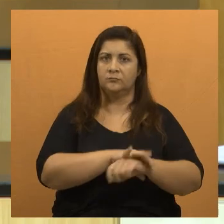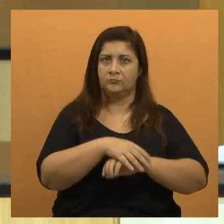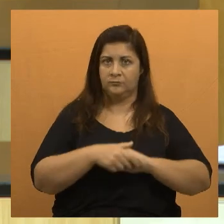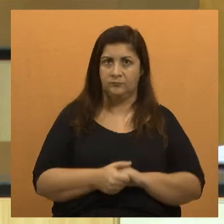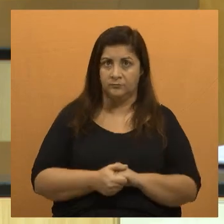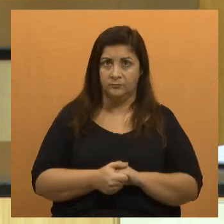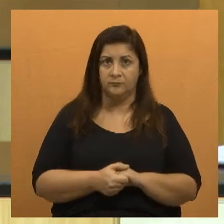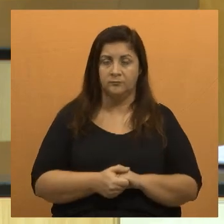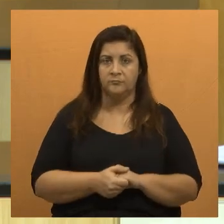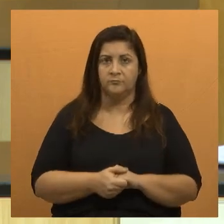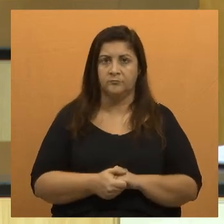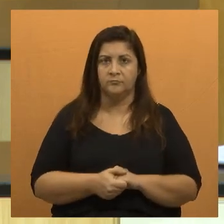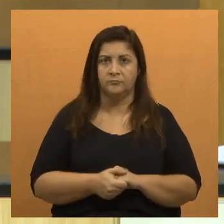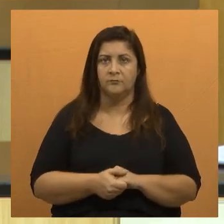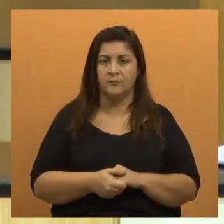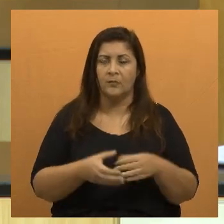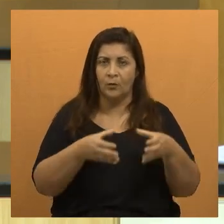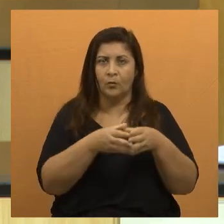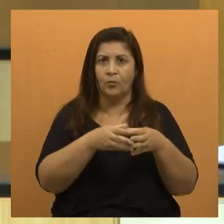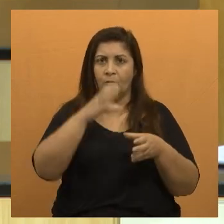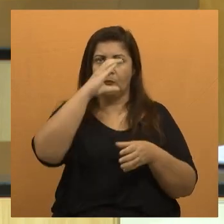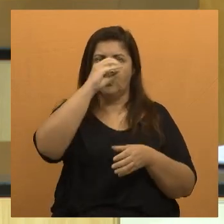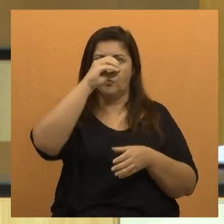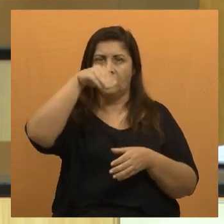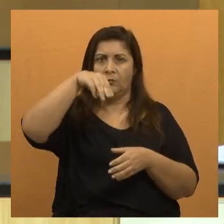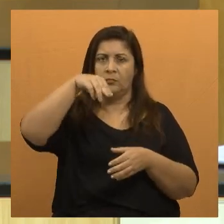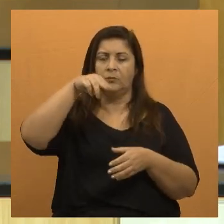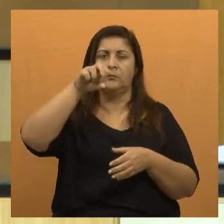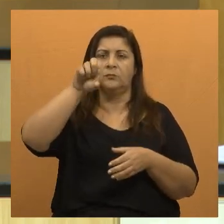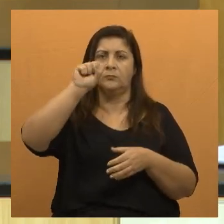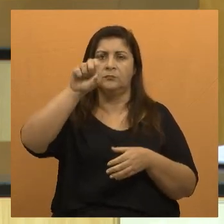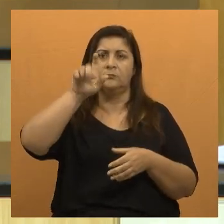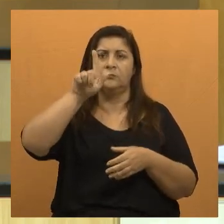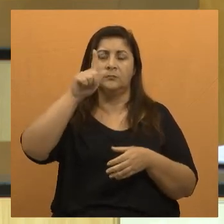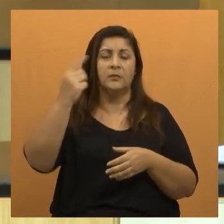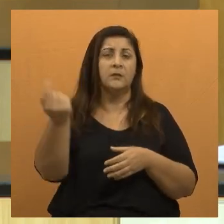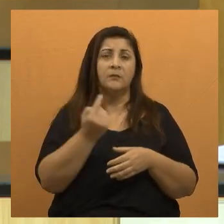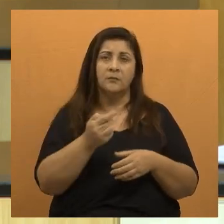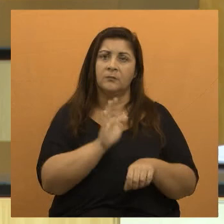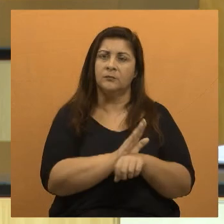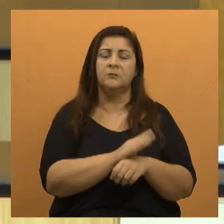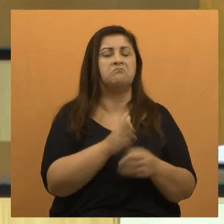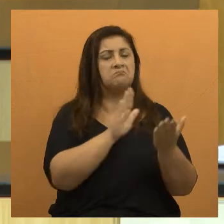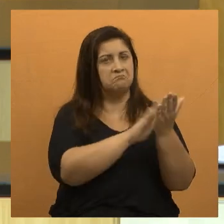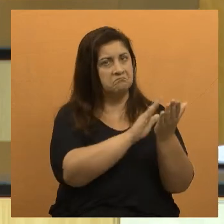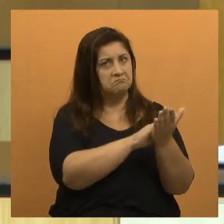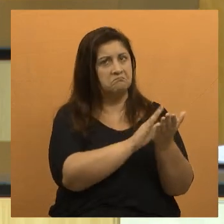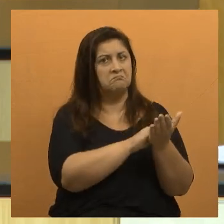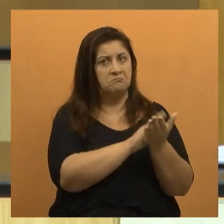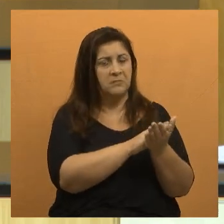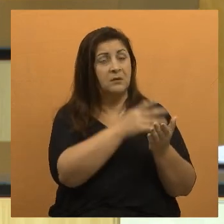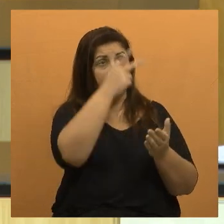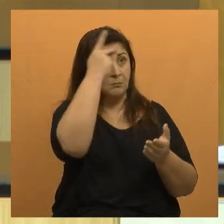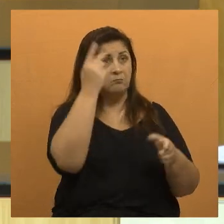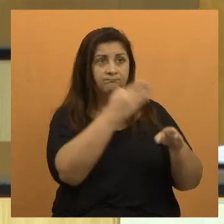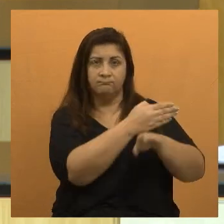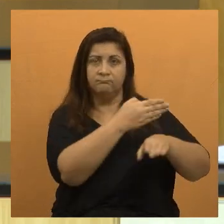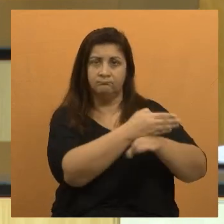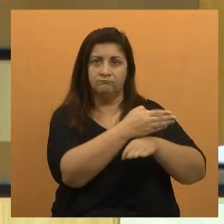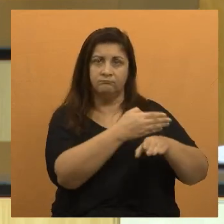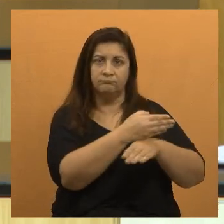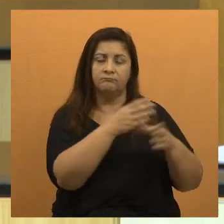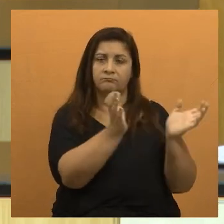vem, junto com as autoridades de segurança, promovendo o nosso município. Então, parabéns aos membros do Conseg